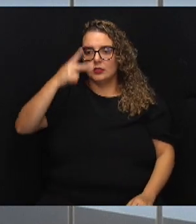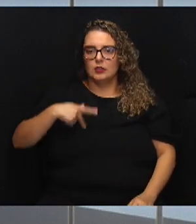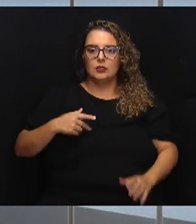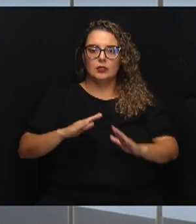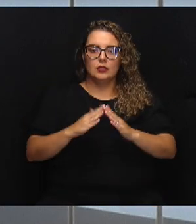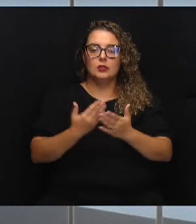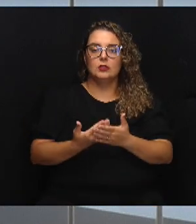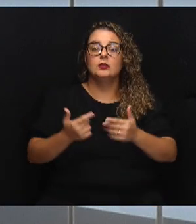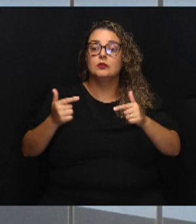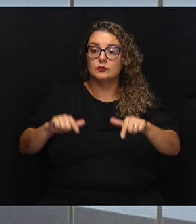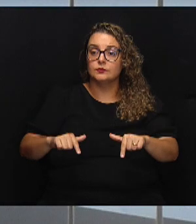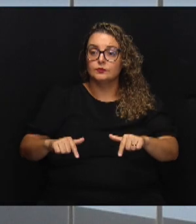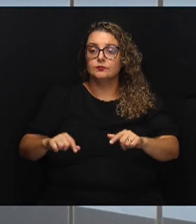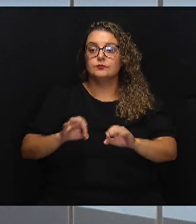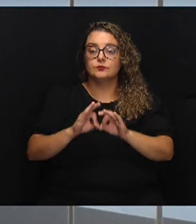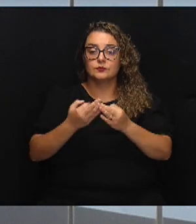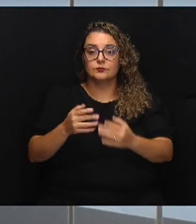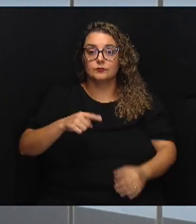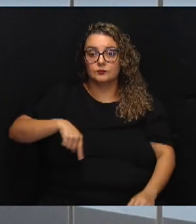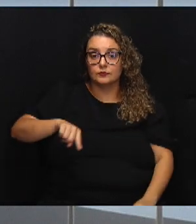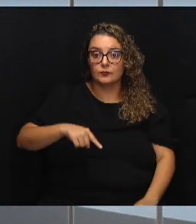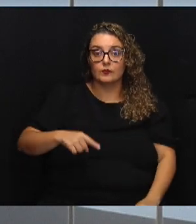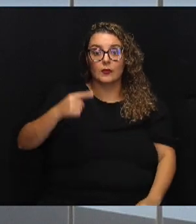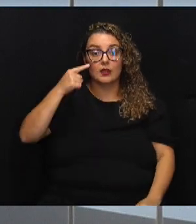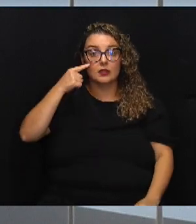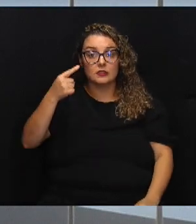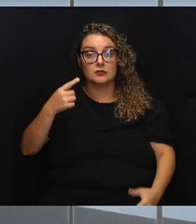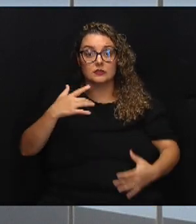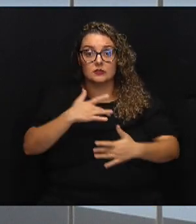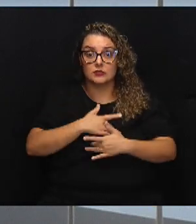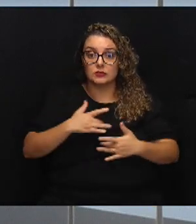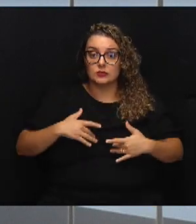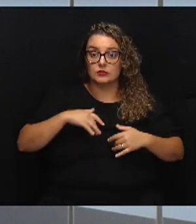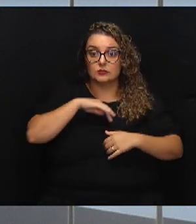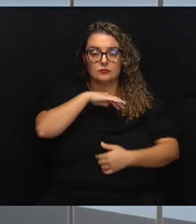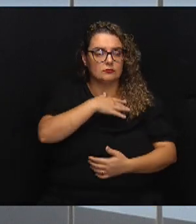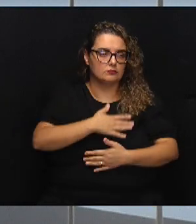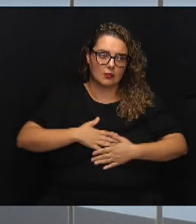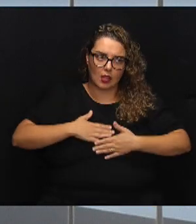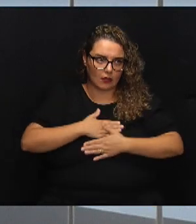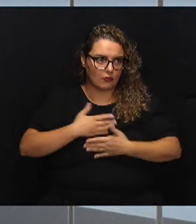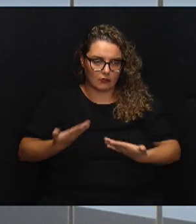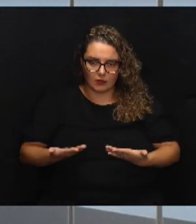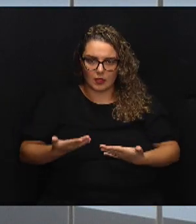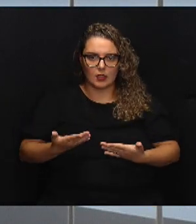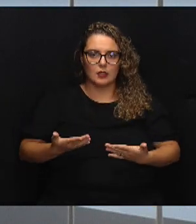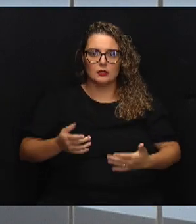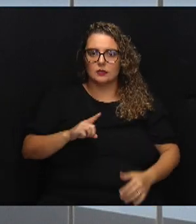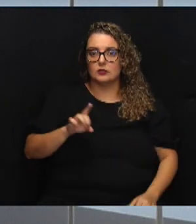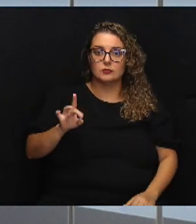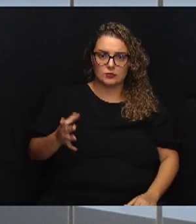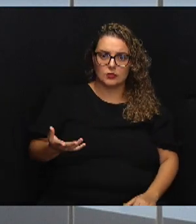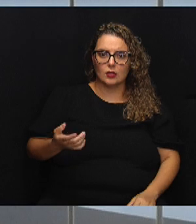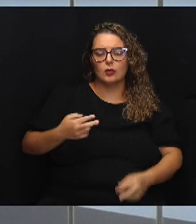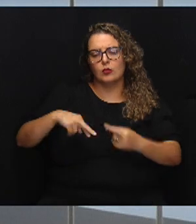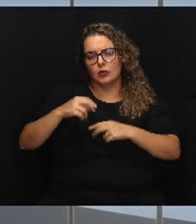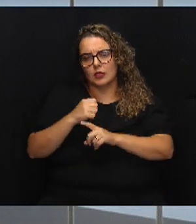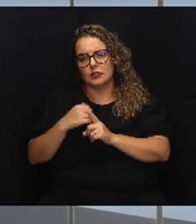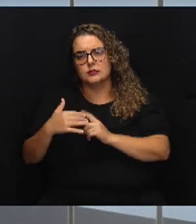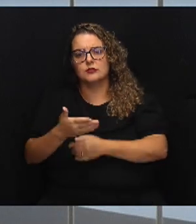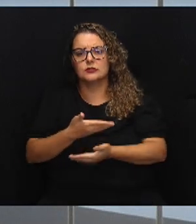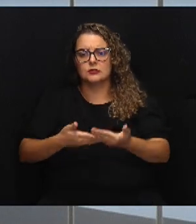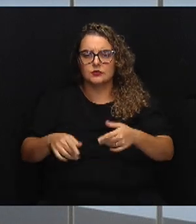ambiente familiar dela, as noções de bem-estar animal, quer seja só também, não só de bem-estar animal, mas em questão de sociedade